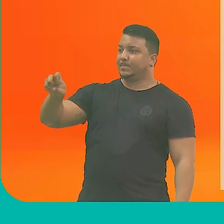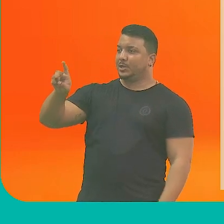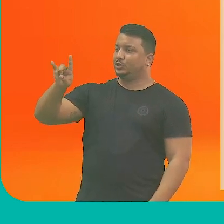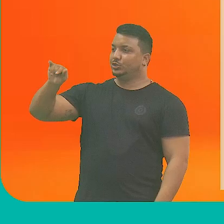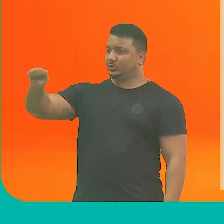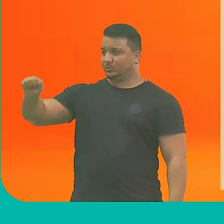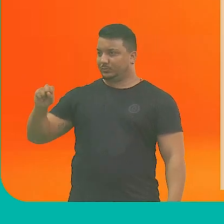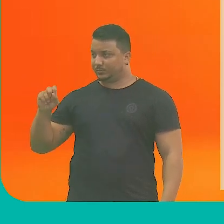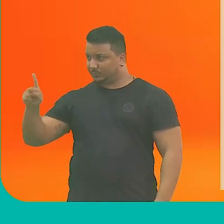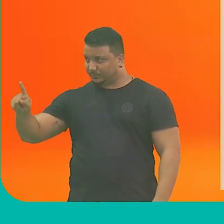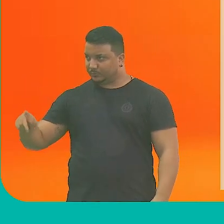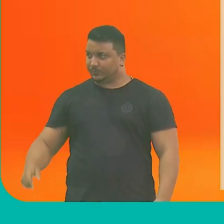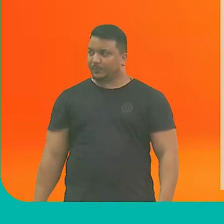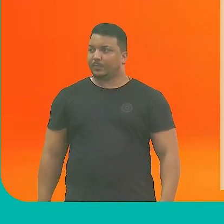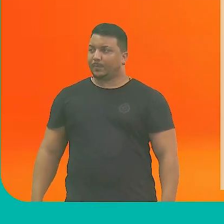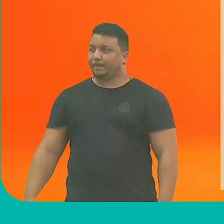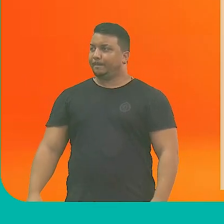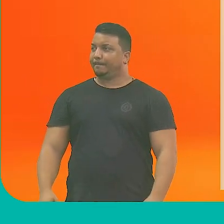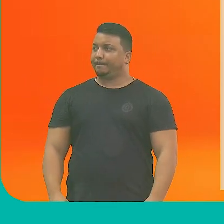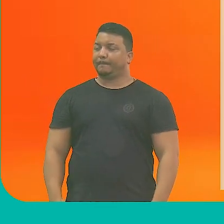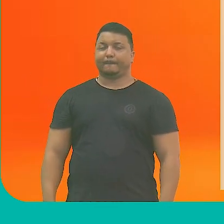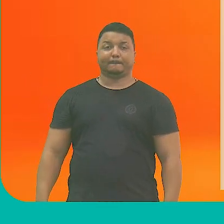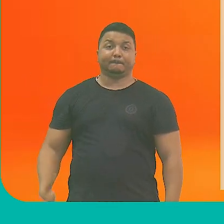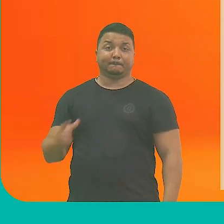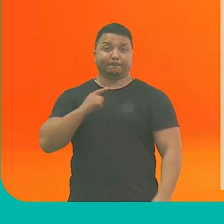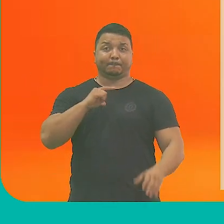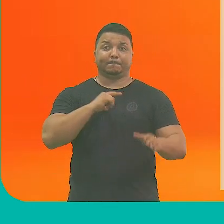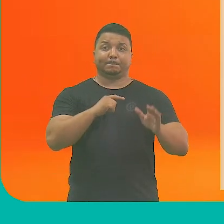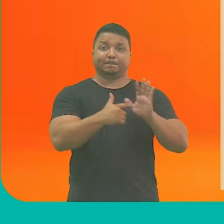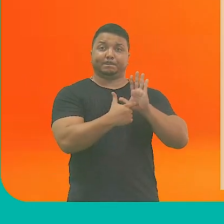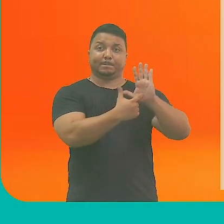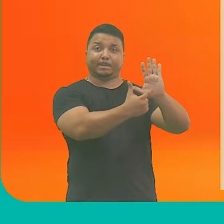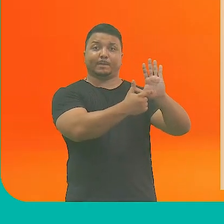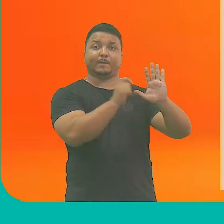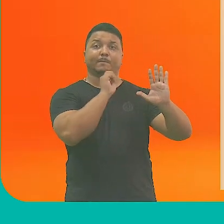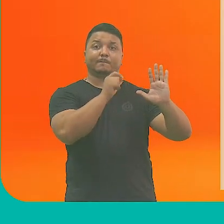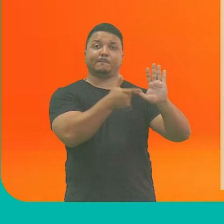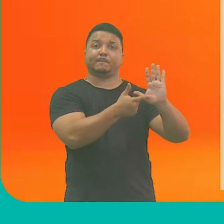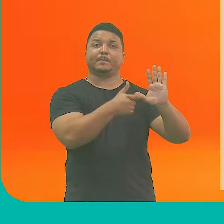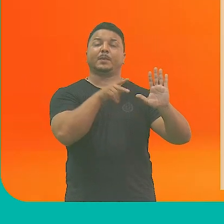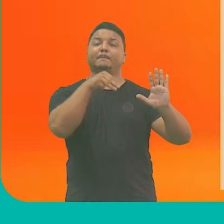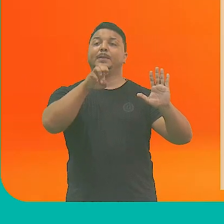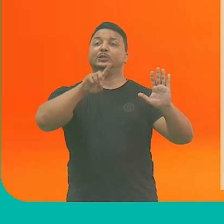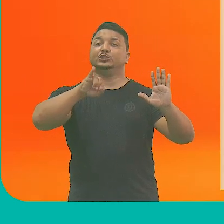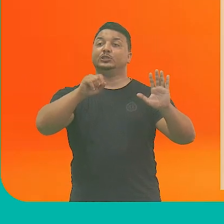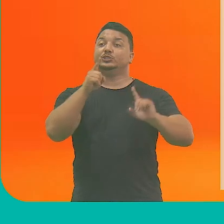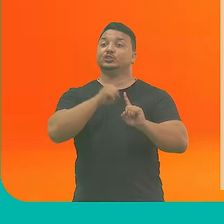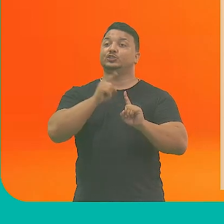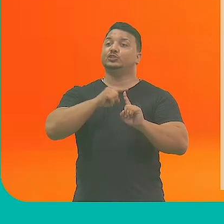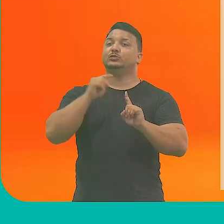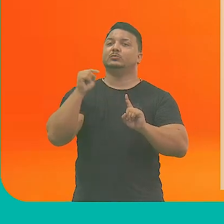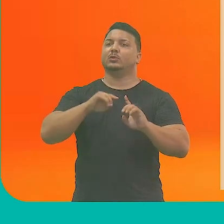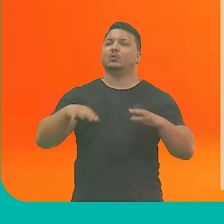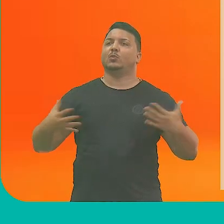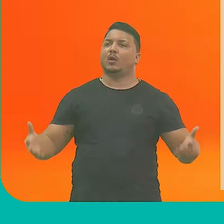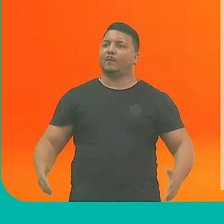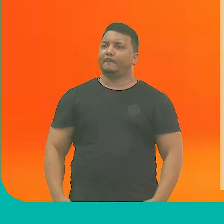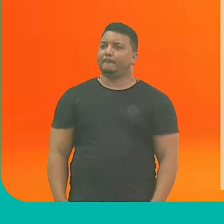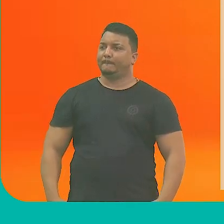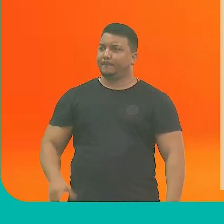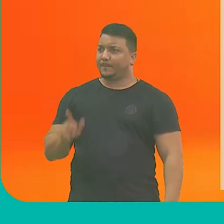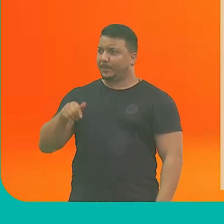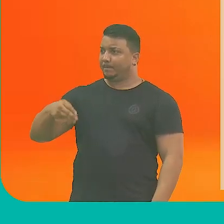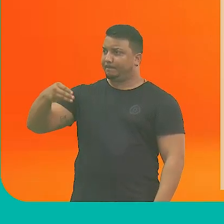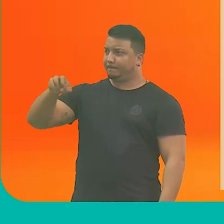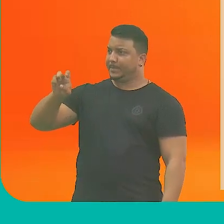tá? Então bora lá. O que é que acontece? Que tipo de média a gente vai trabalhar aí? É melhor